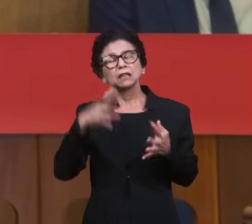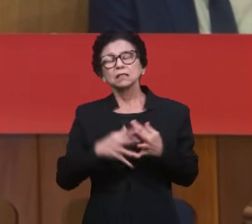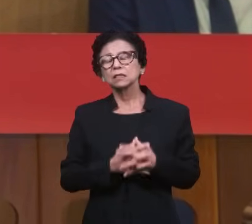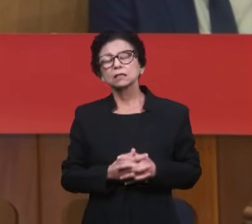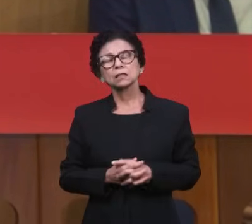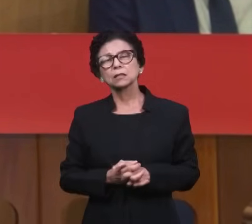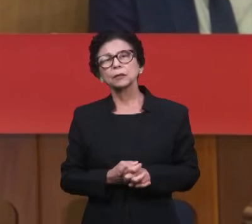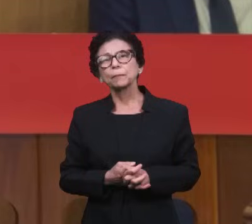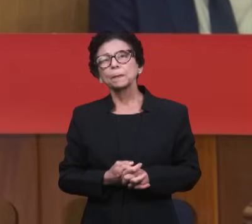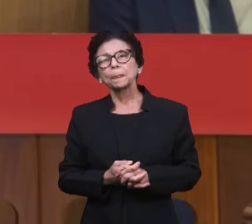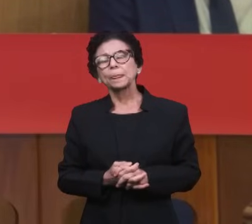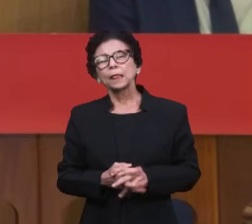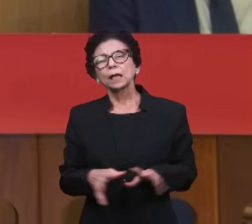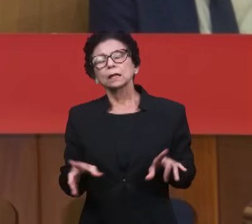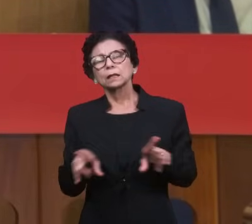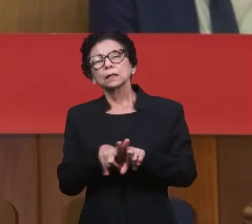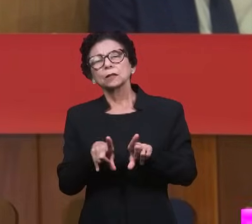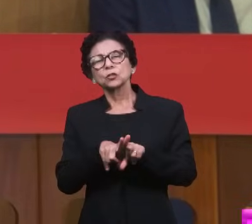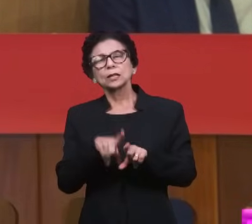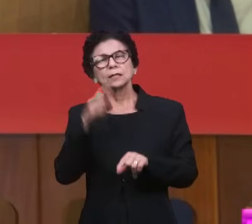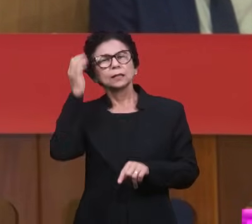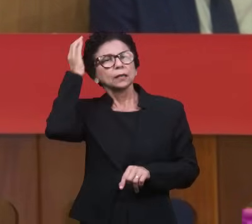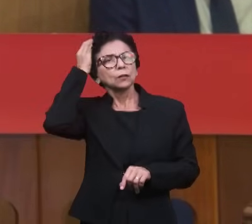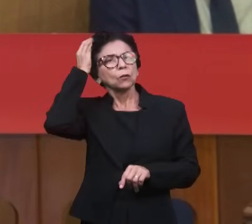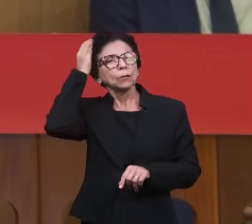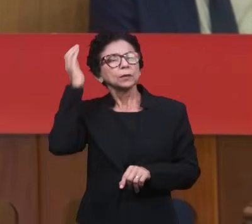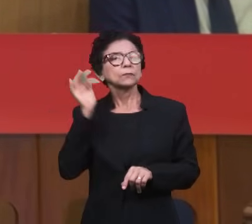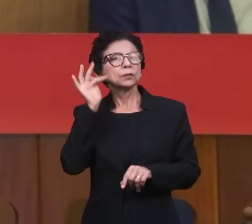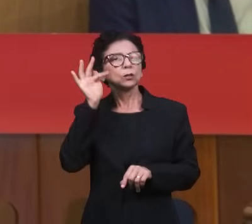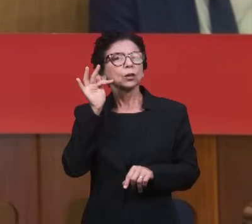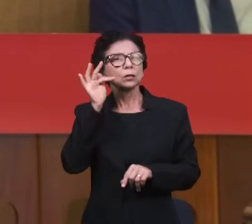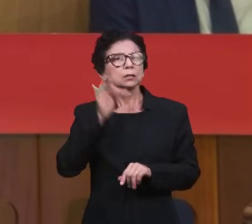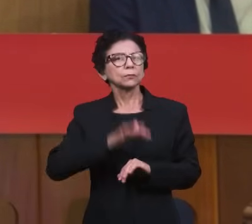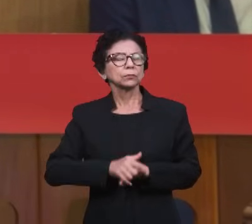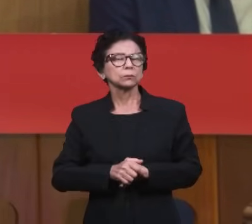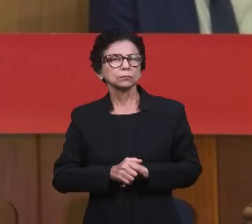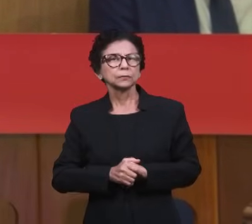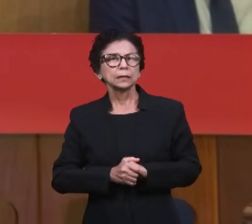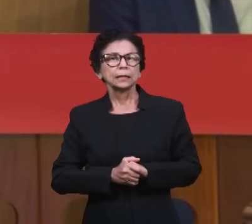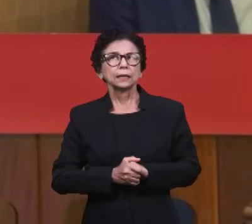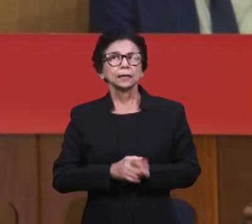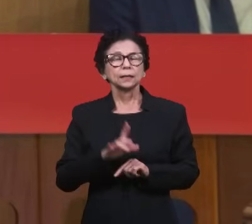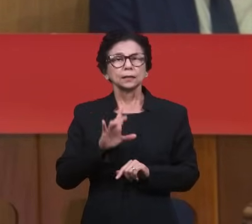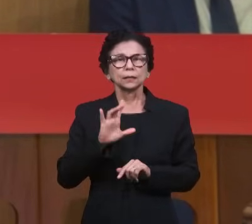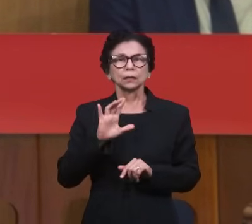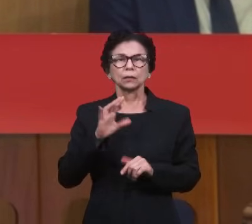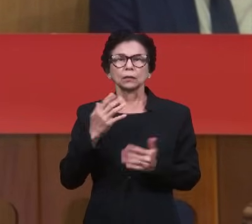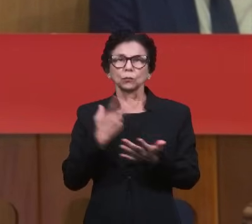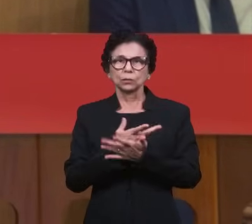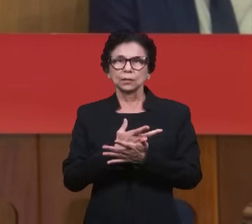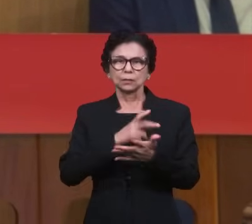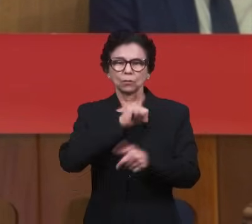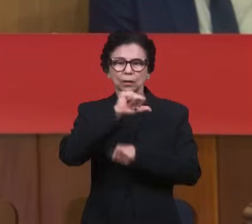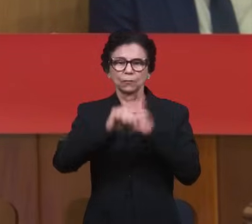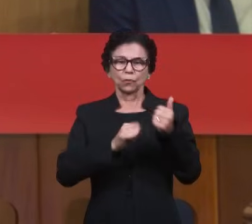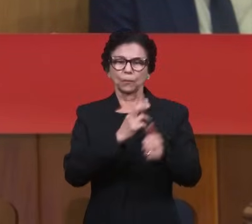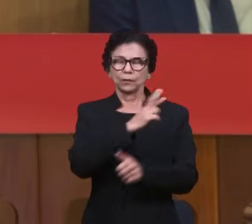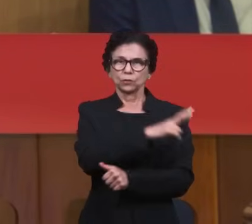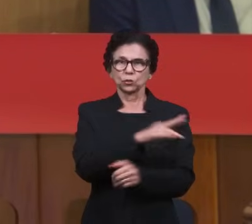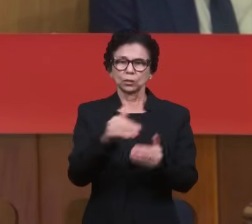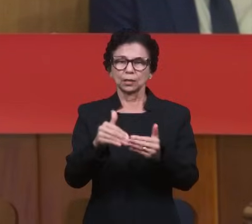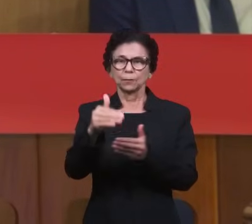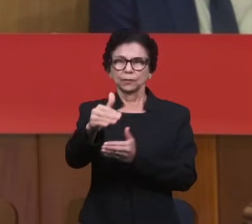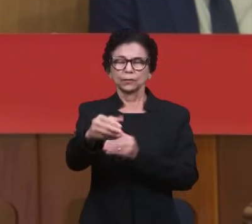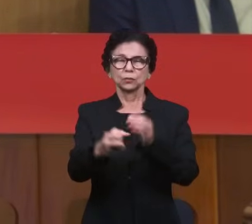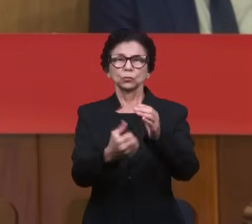O Descartes, ele vem depois da reforma religiosa, e ele estava meio apavorado com o que